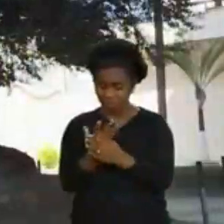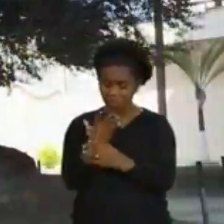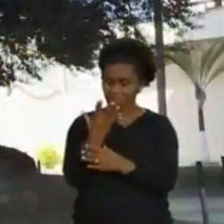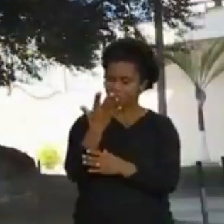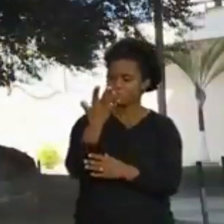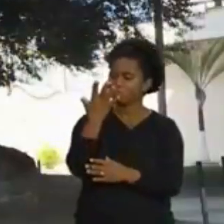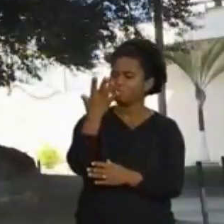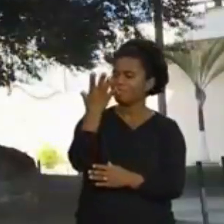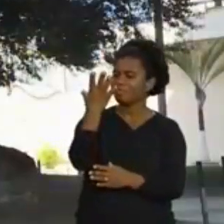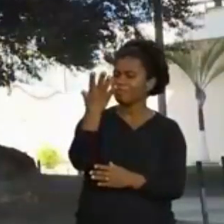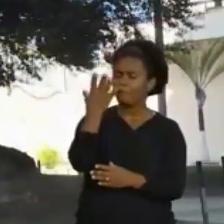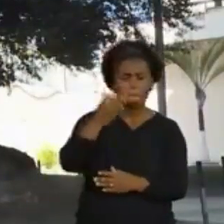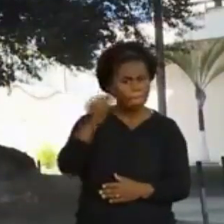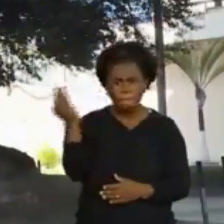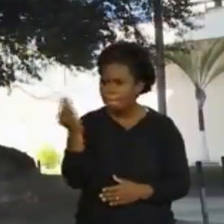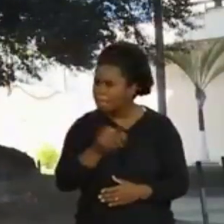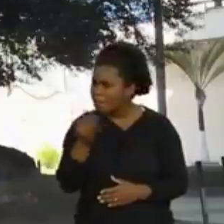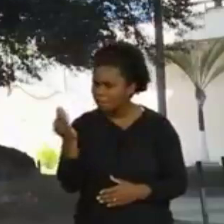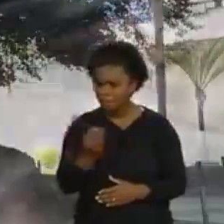é perfeito.